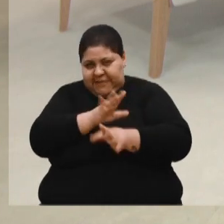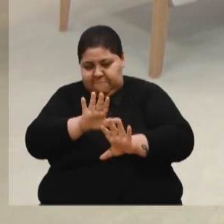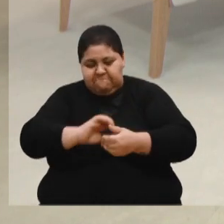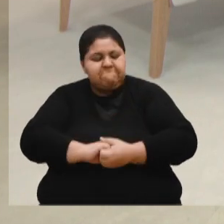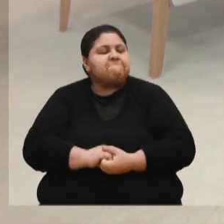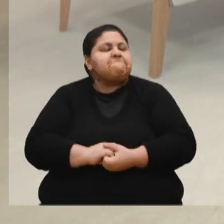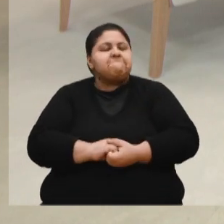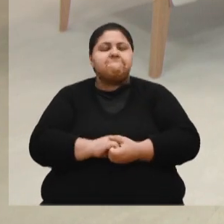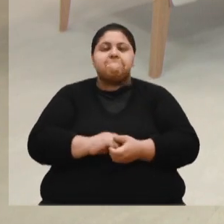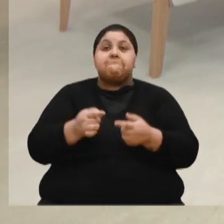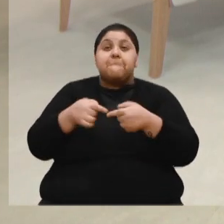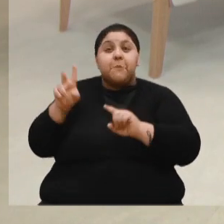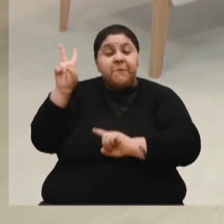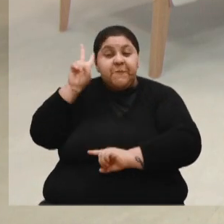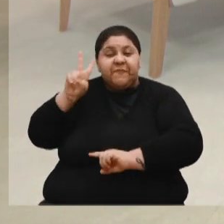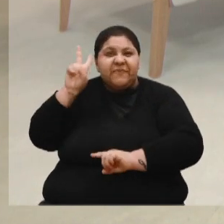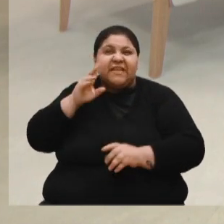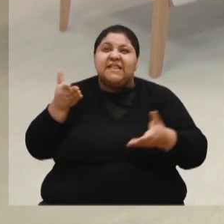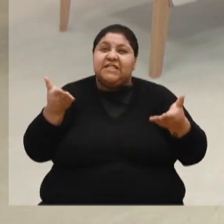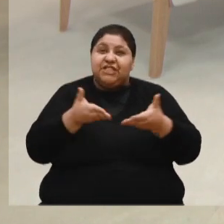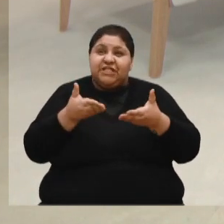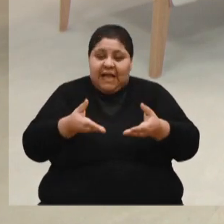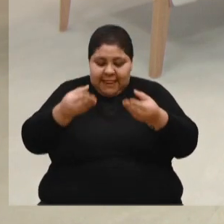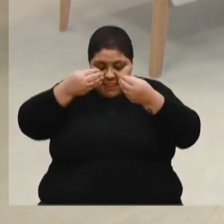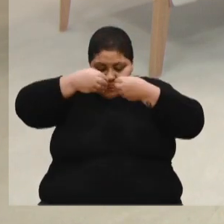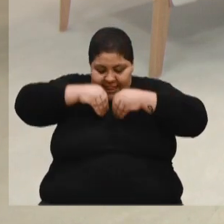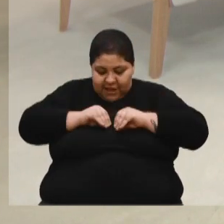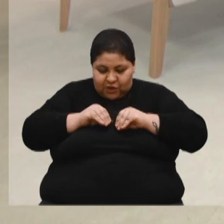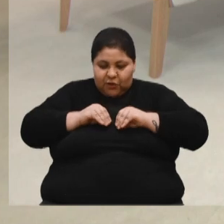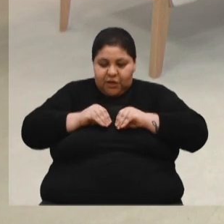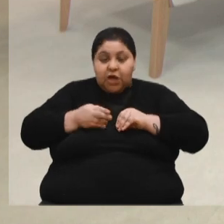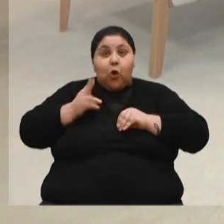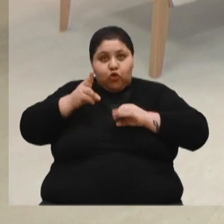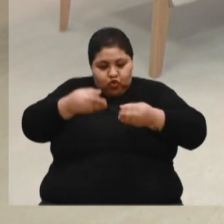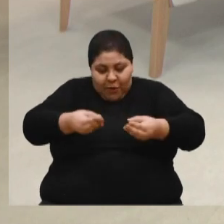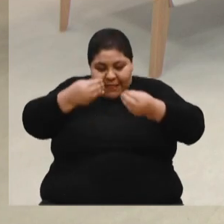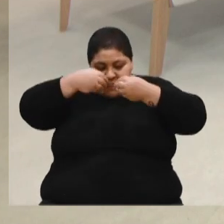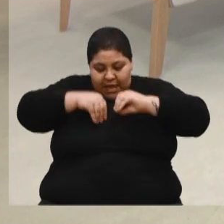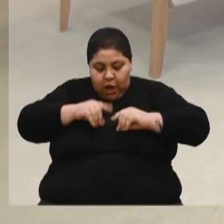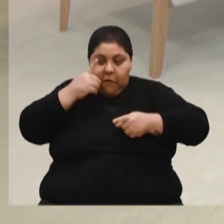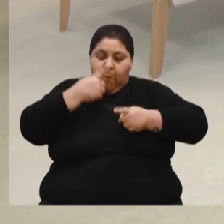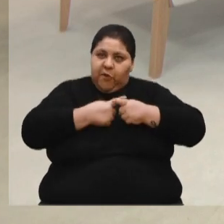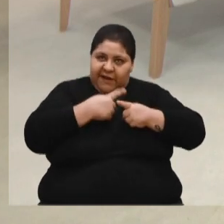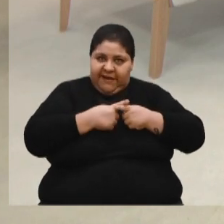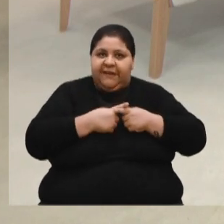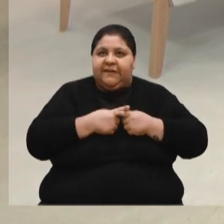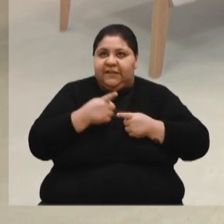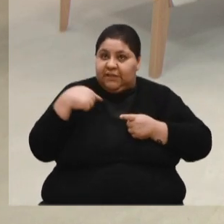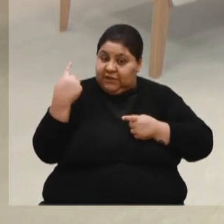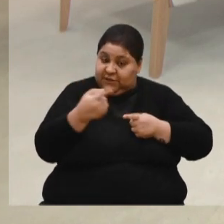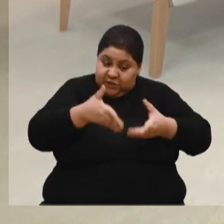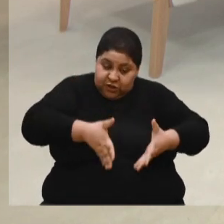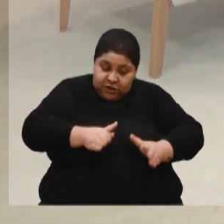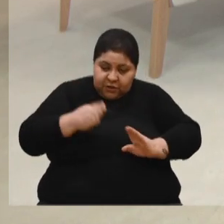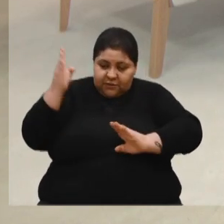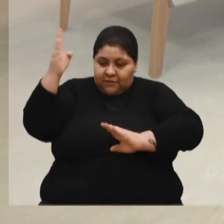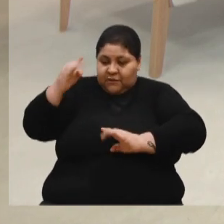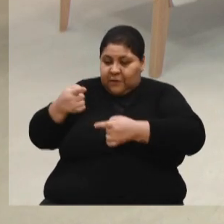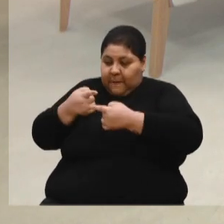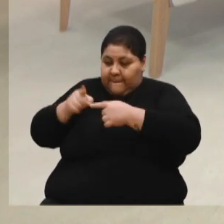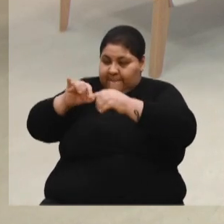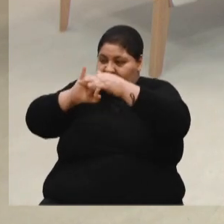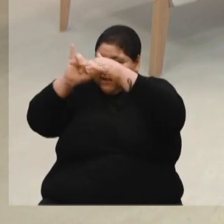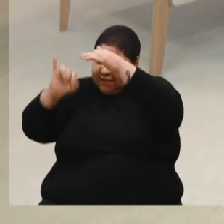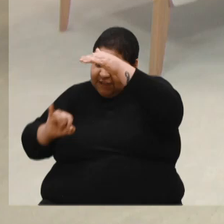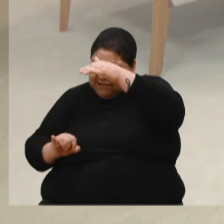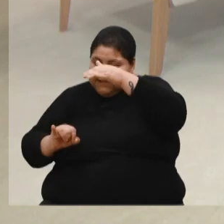vida. Mas essa história toda já estava dentro de mim e continua estando dentro de mim, né? Porque, afinal, a gente nasceu no Brasil, mas